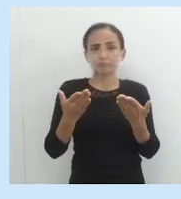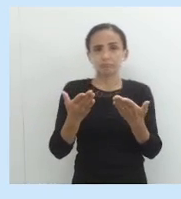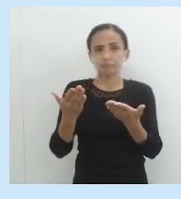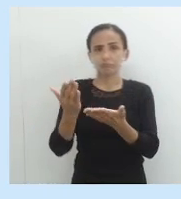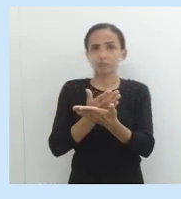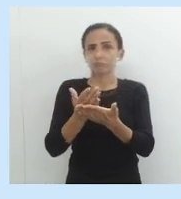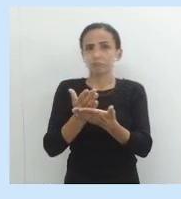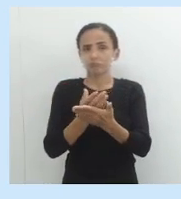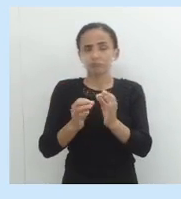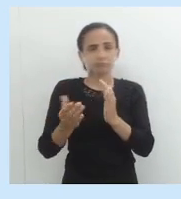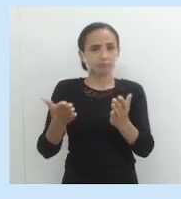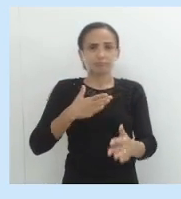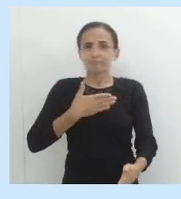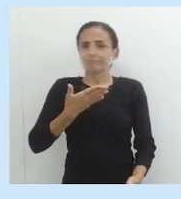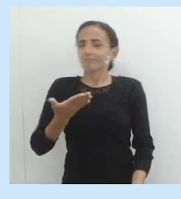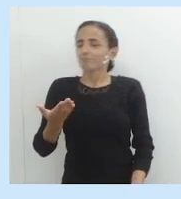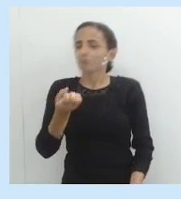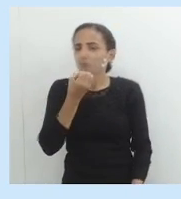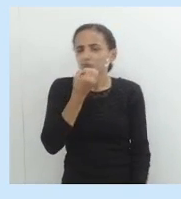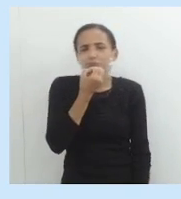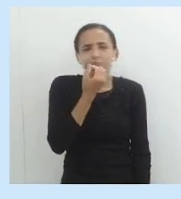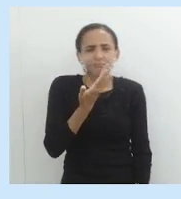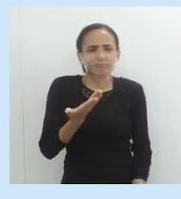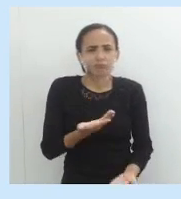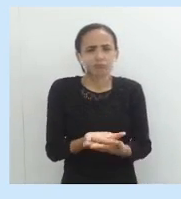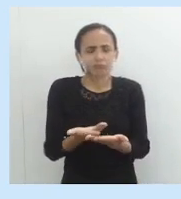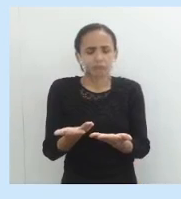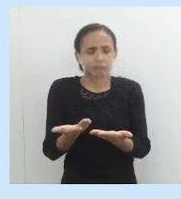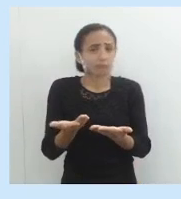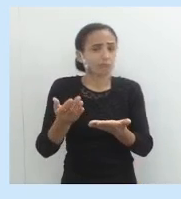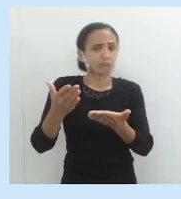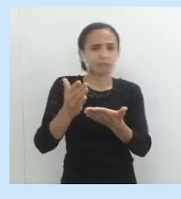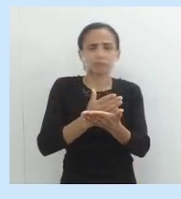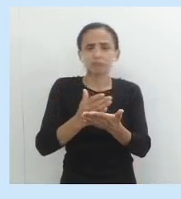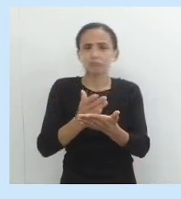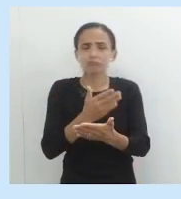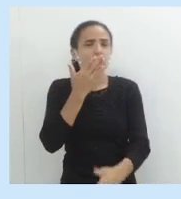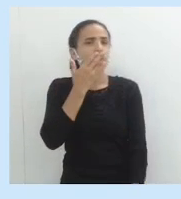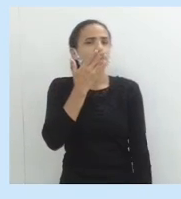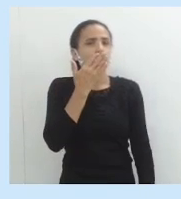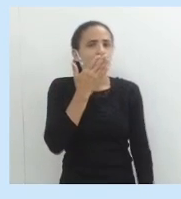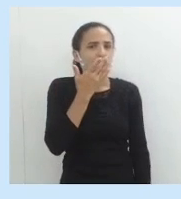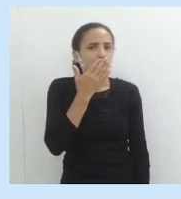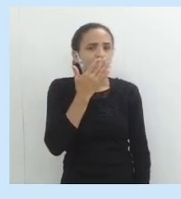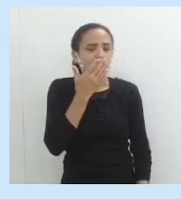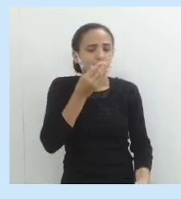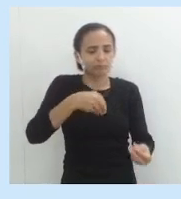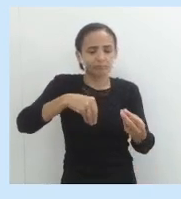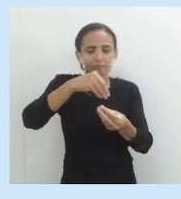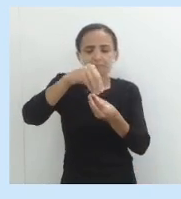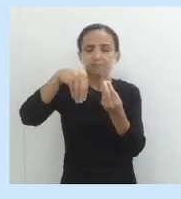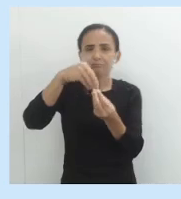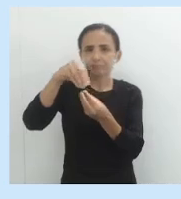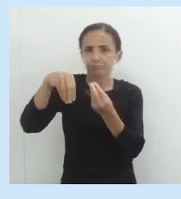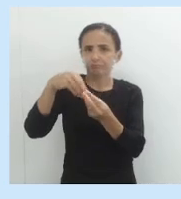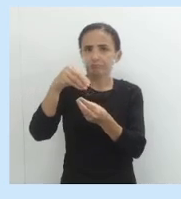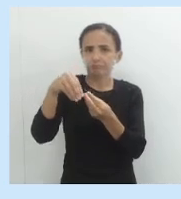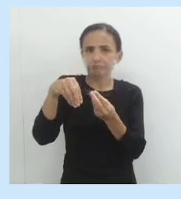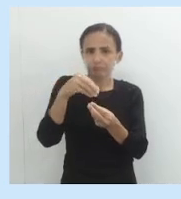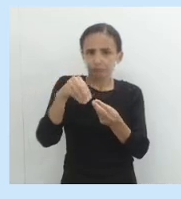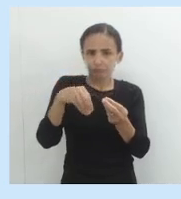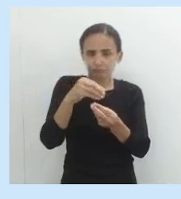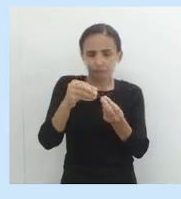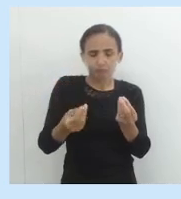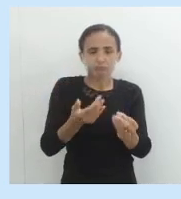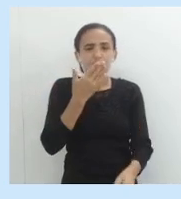pode surpreender de várias formas, às vezes até pelas suas cores, disposição das cores, né, determinadas pinturas, ou cores mais fortes